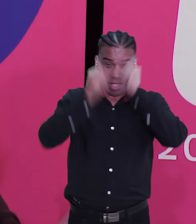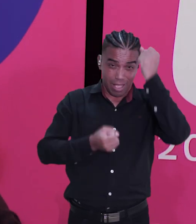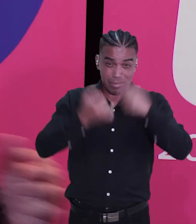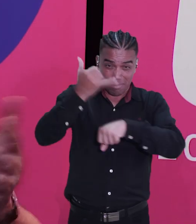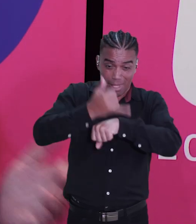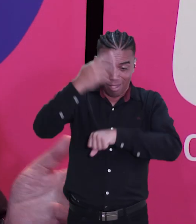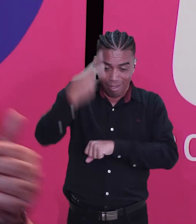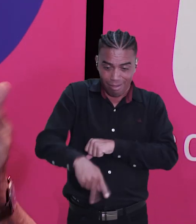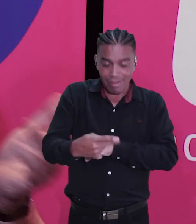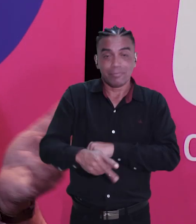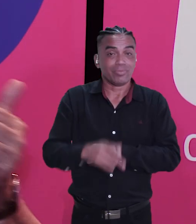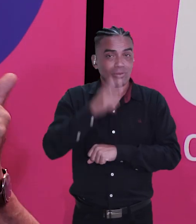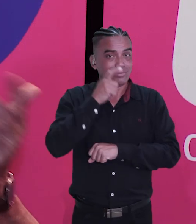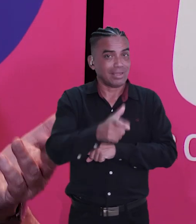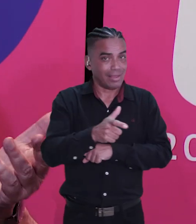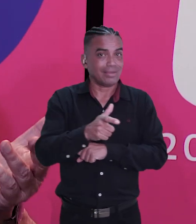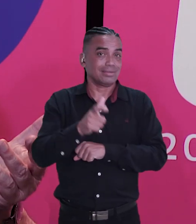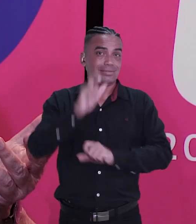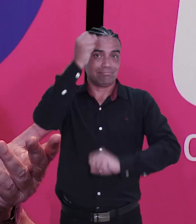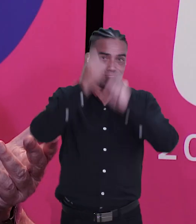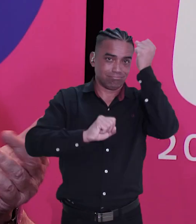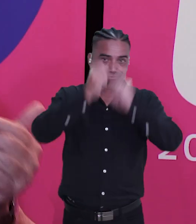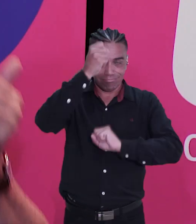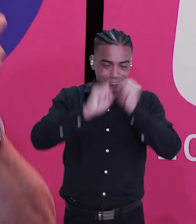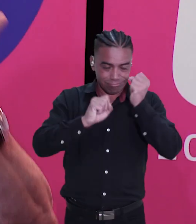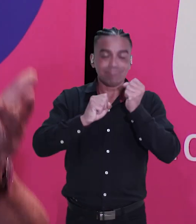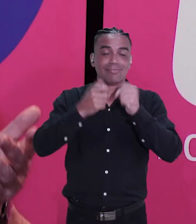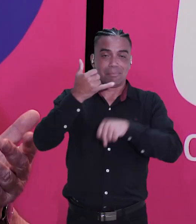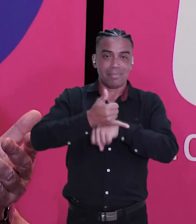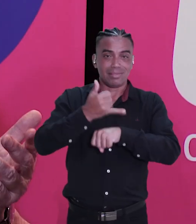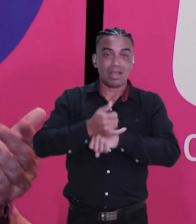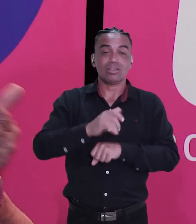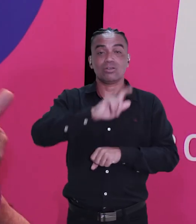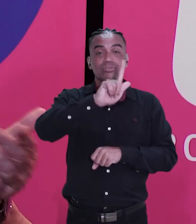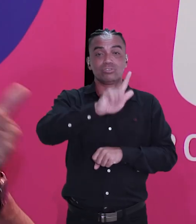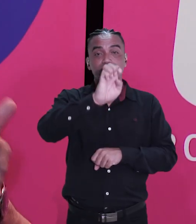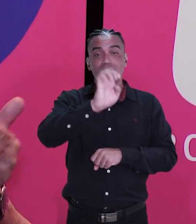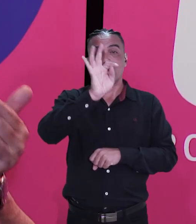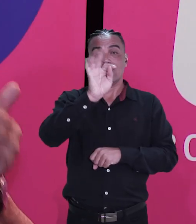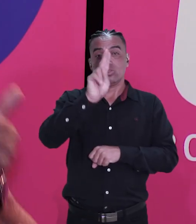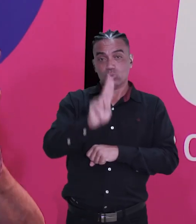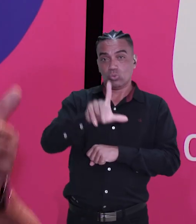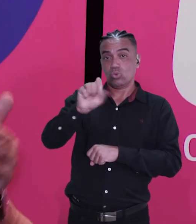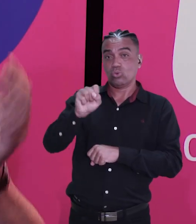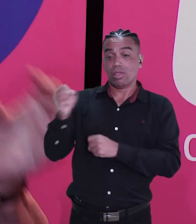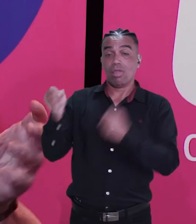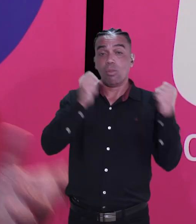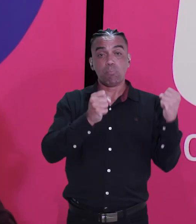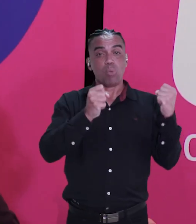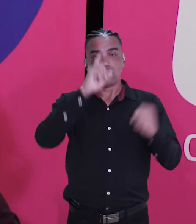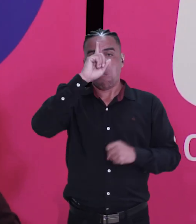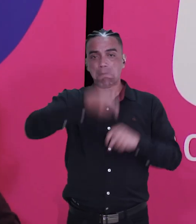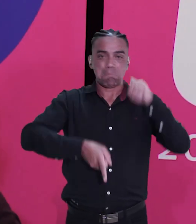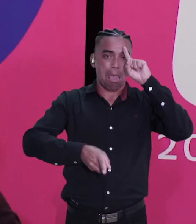quer dizer, até o interesse de industrializar o país, que se atribui ao Getúlio, tinha a ver simplesmente com a necessidade dele de ter o